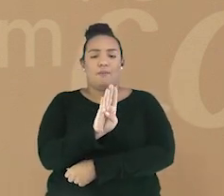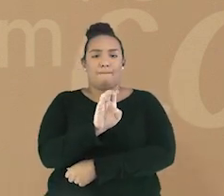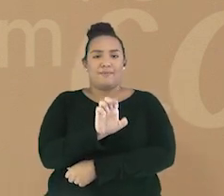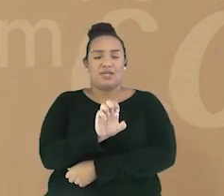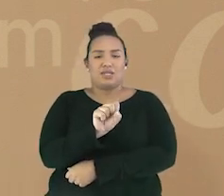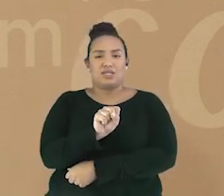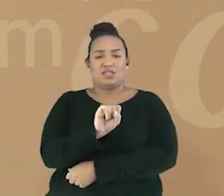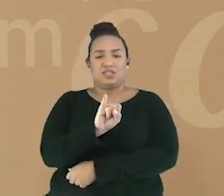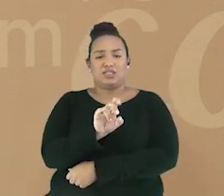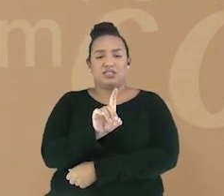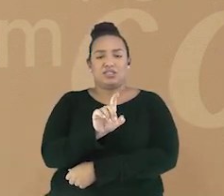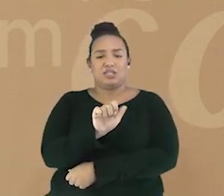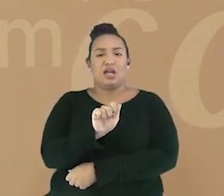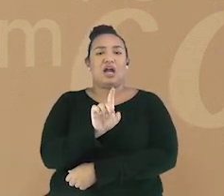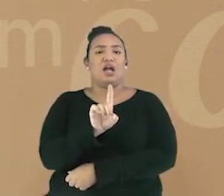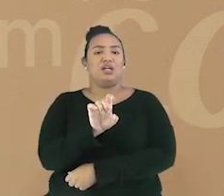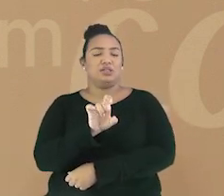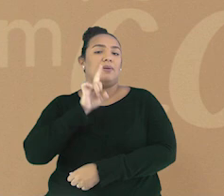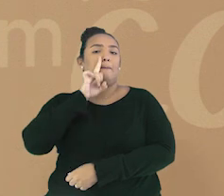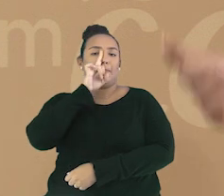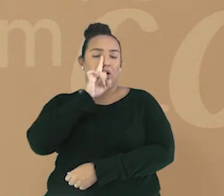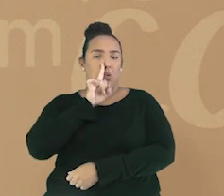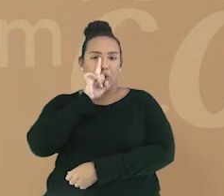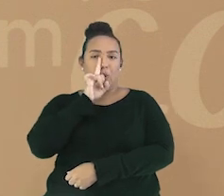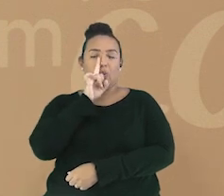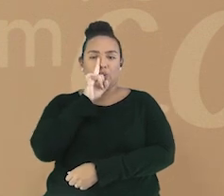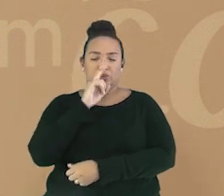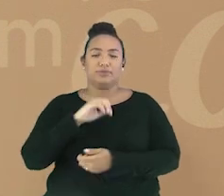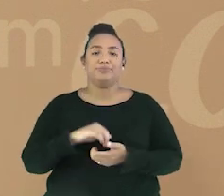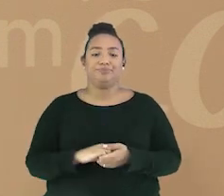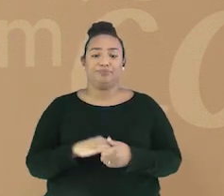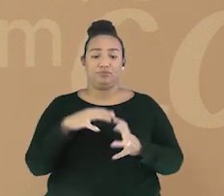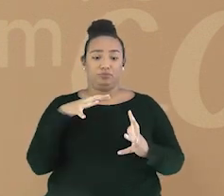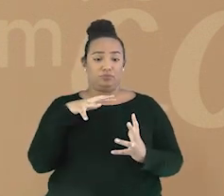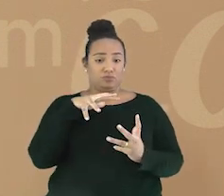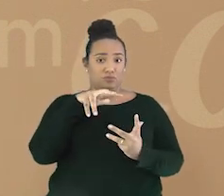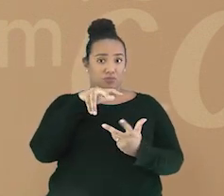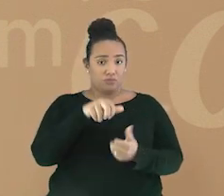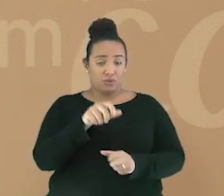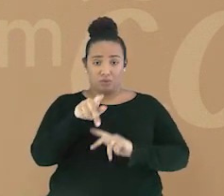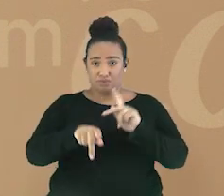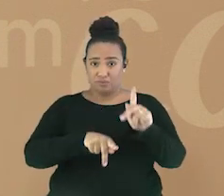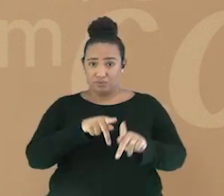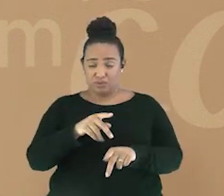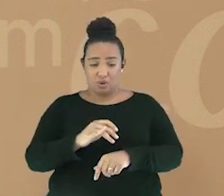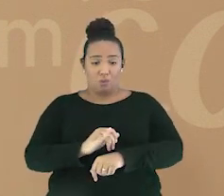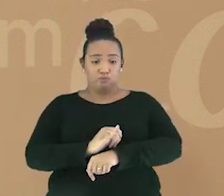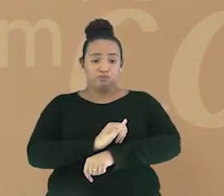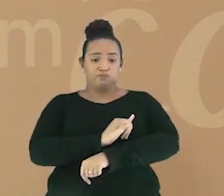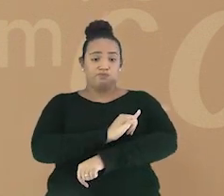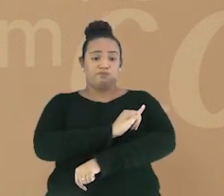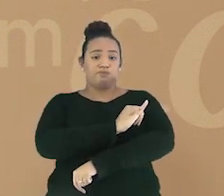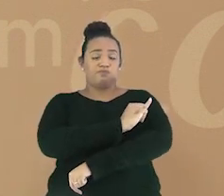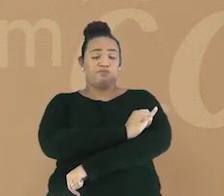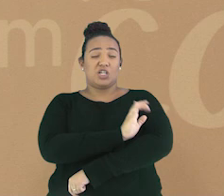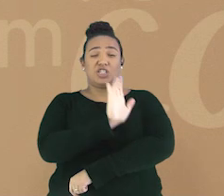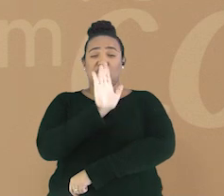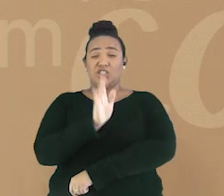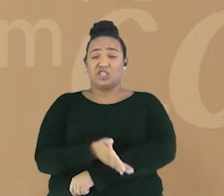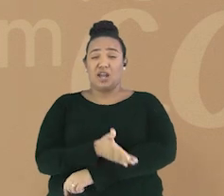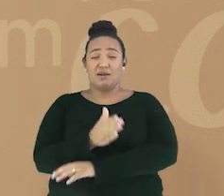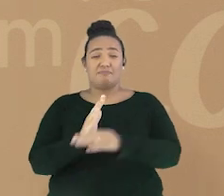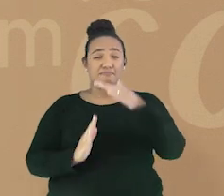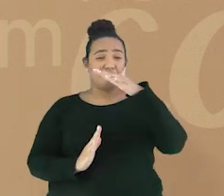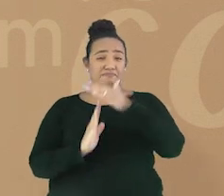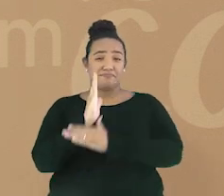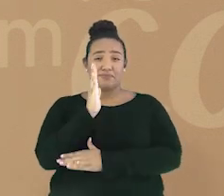a população com excesso de peso já ultrapassa a marca de 1,9 bilhão, segundo